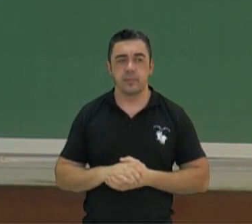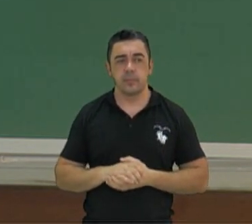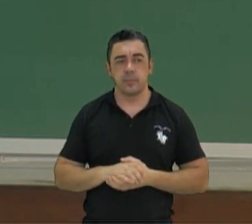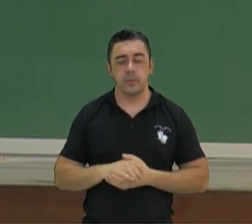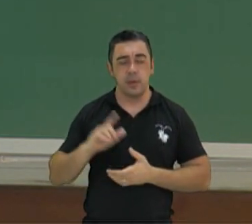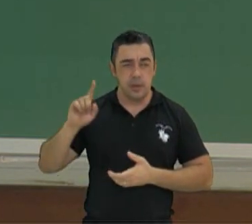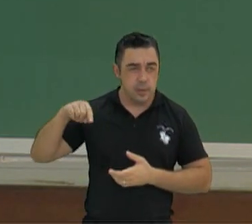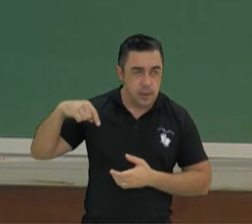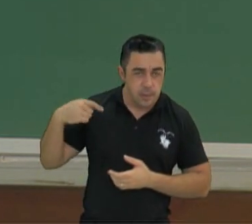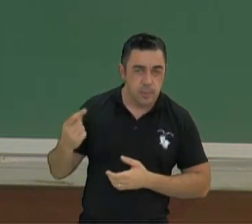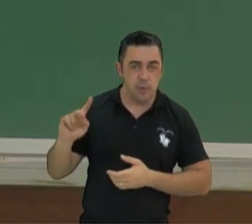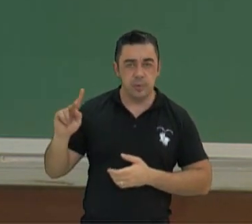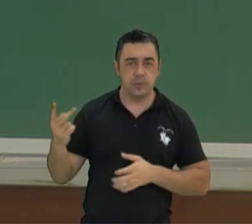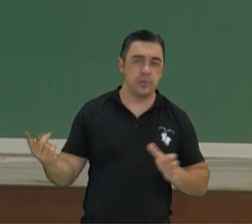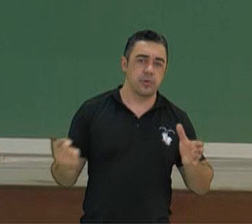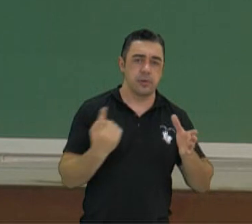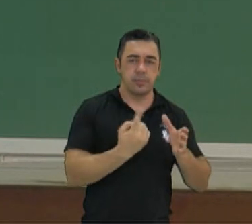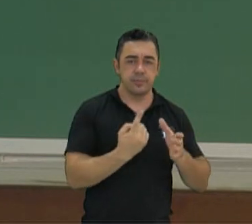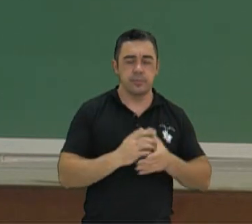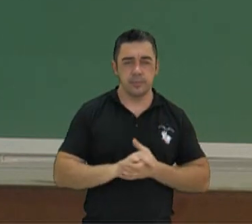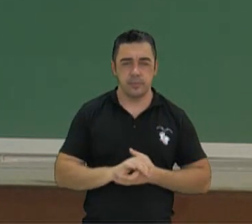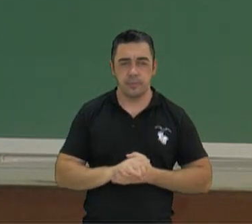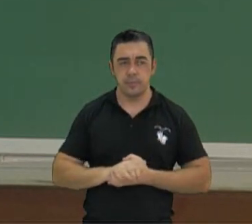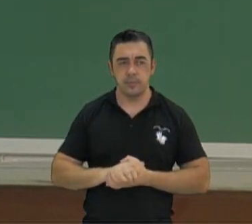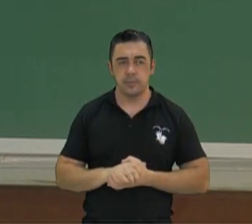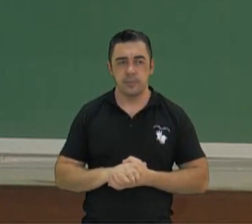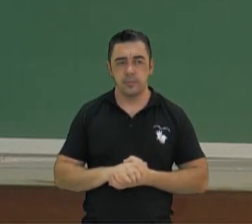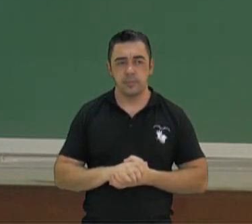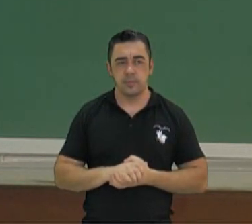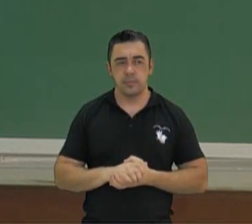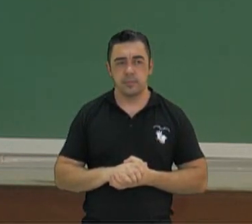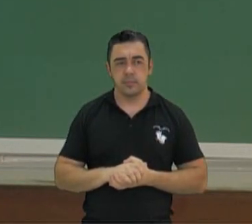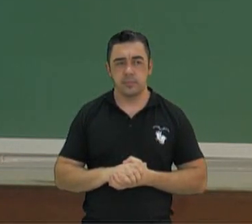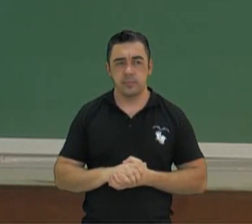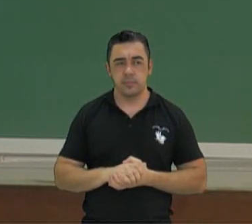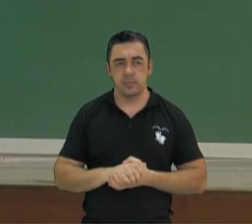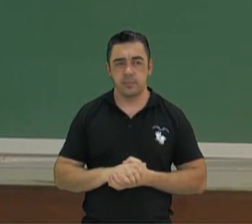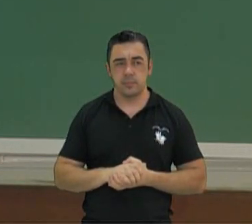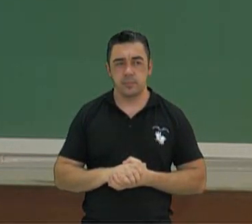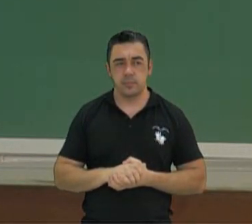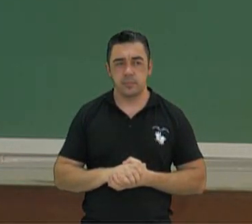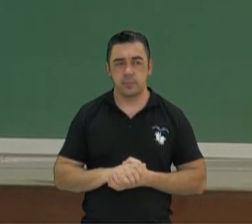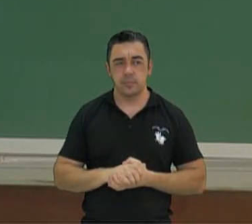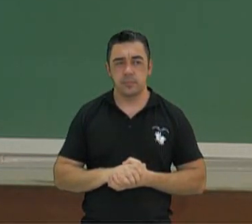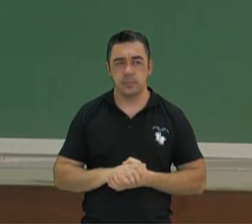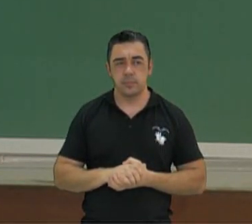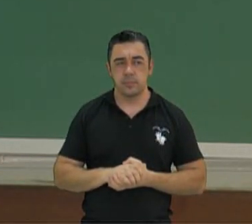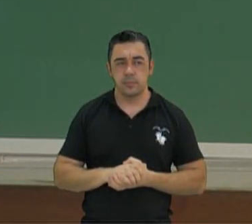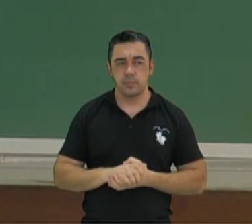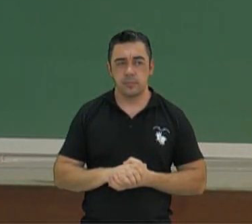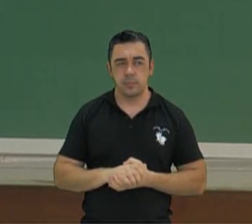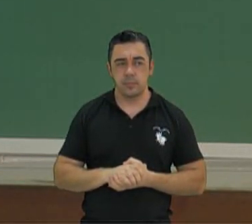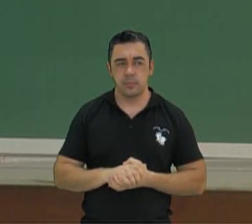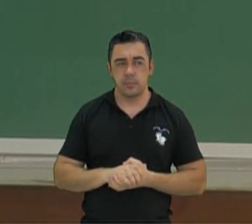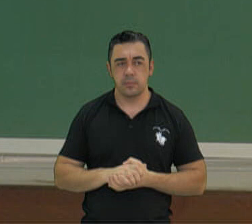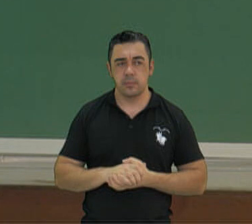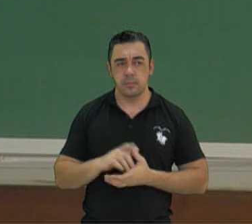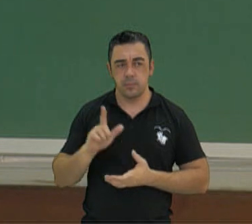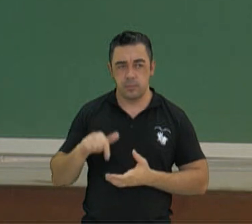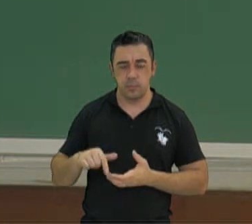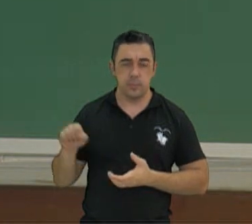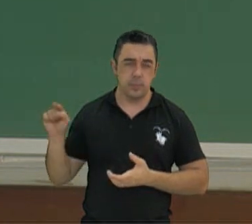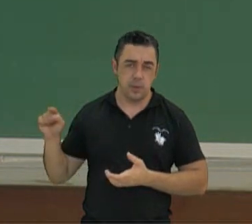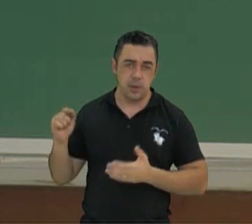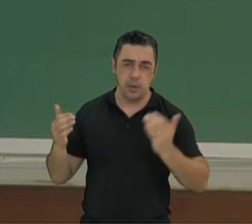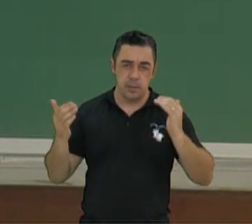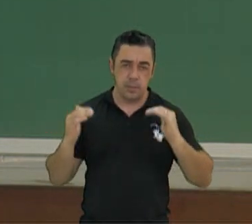e posteriormente o hidrogênio se liga a outra molécula, ao outro carbono. Então essa daqui, essa molécula